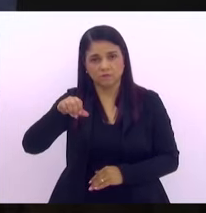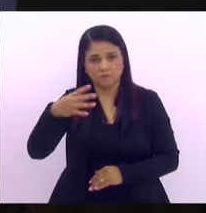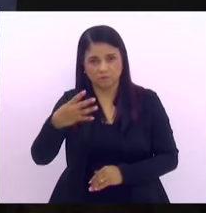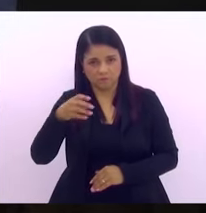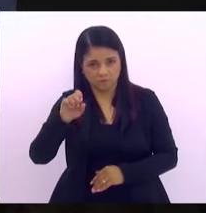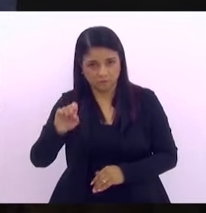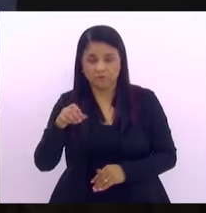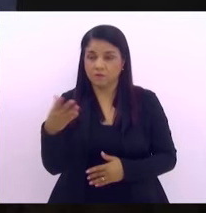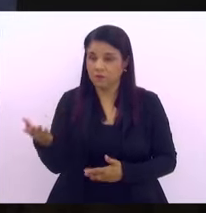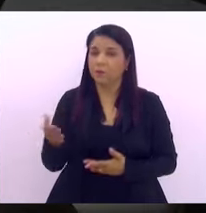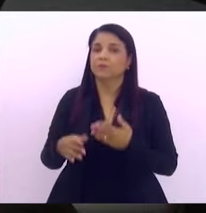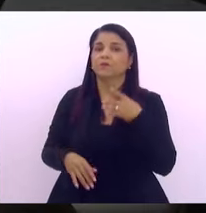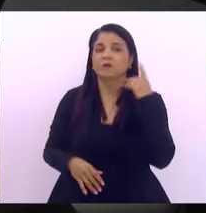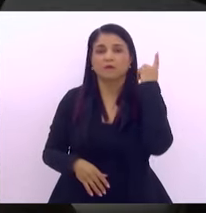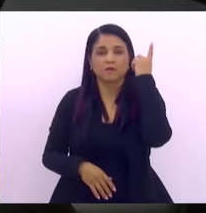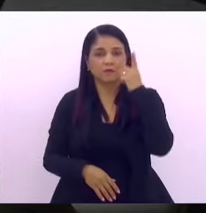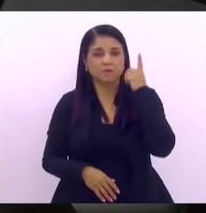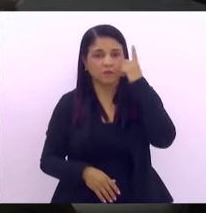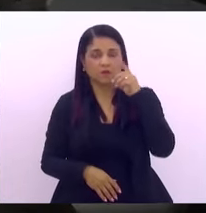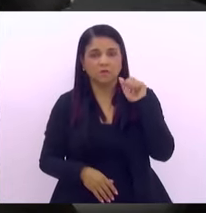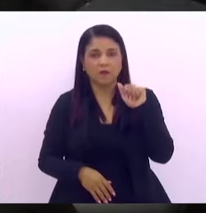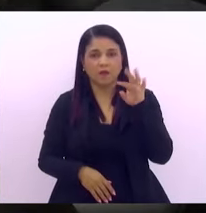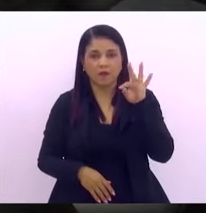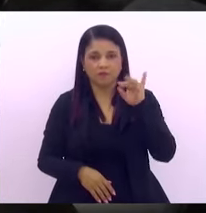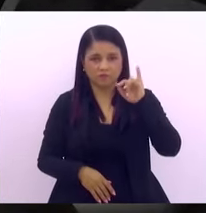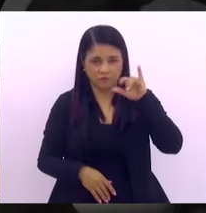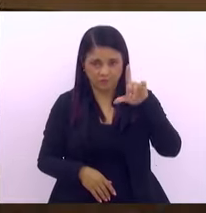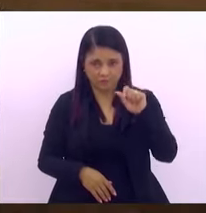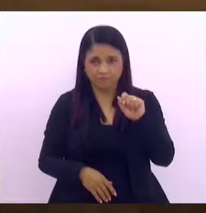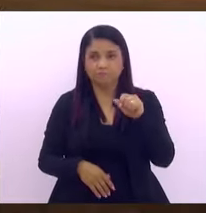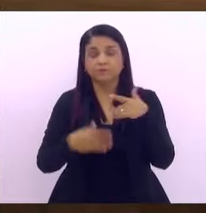Deputado Átila, por favor. Presidente Rodrigo Bacelar,